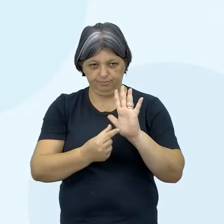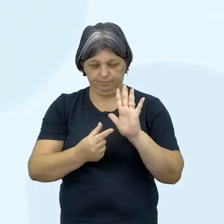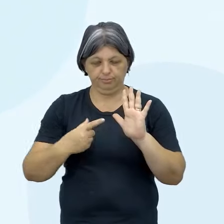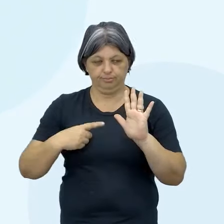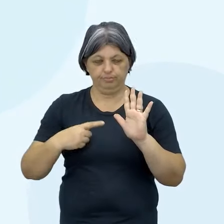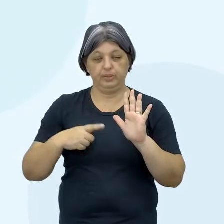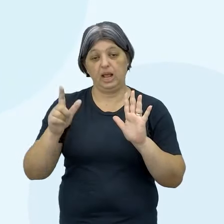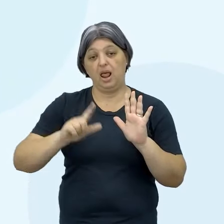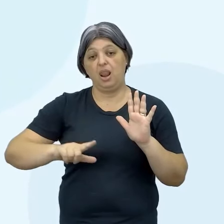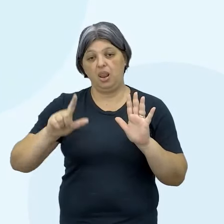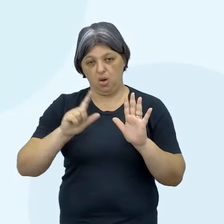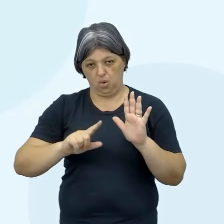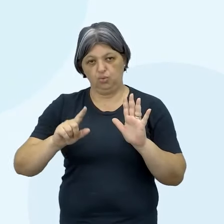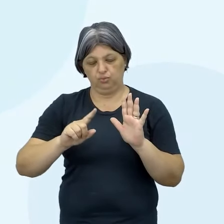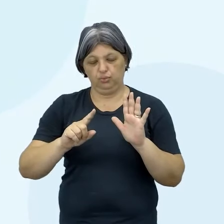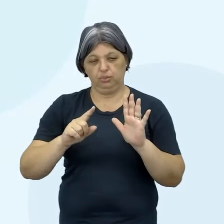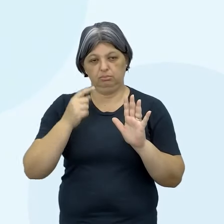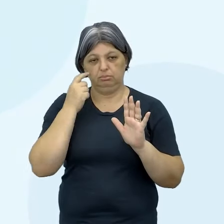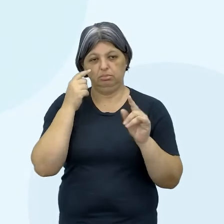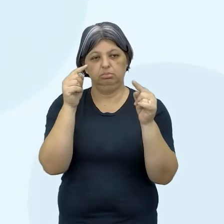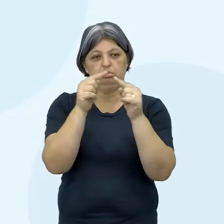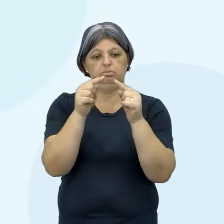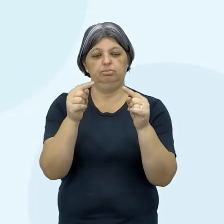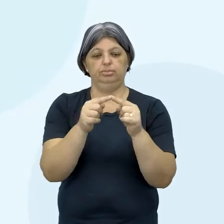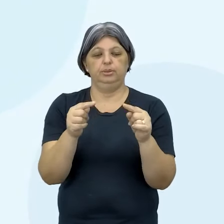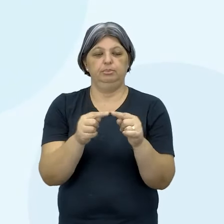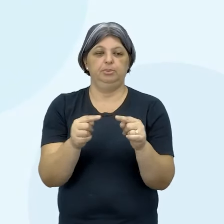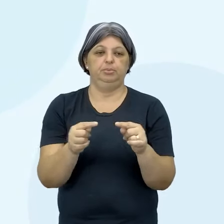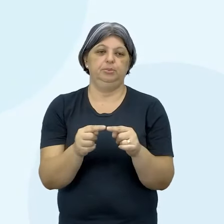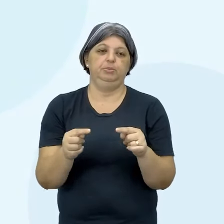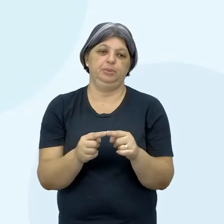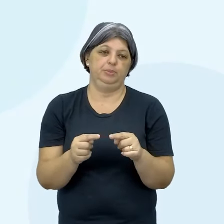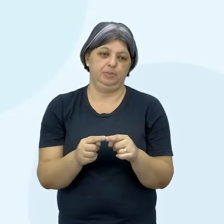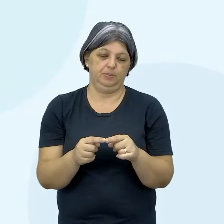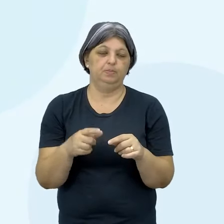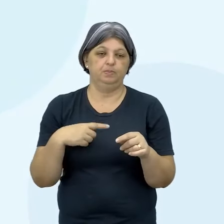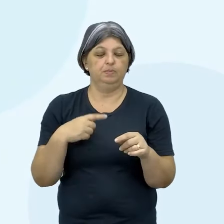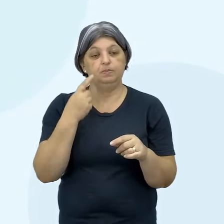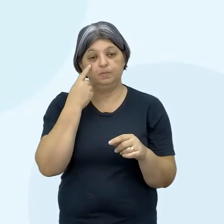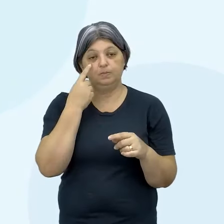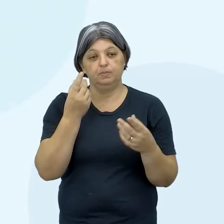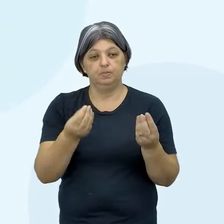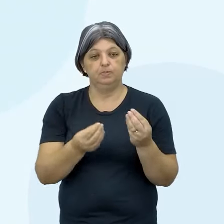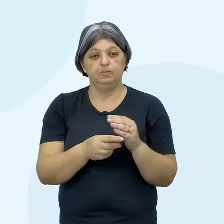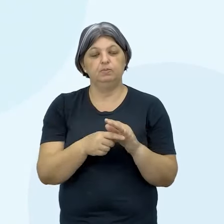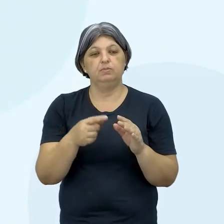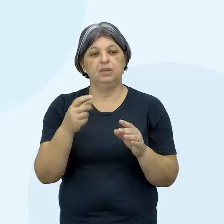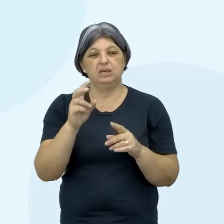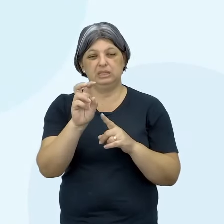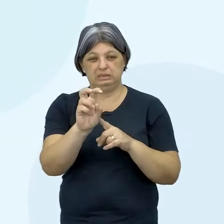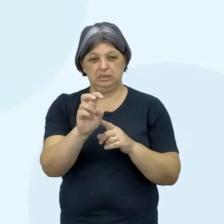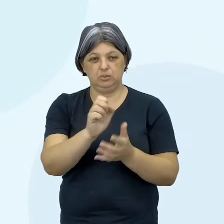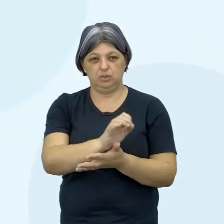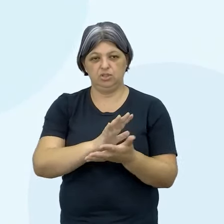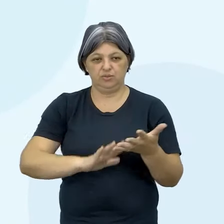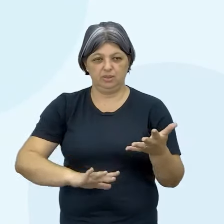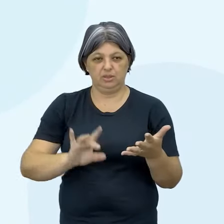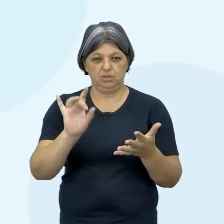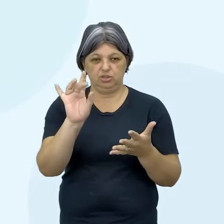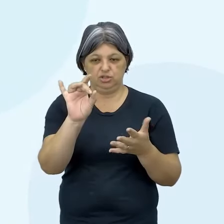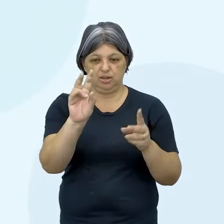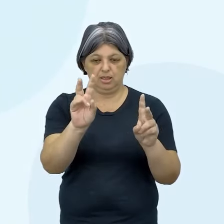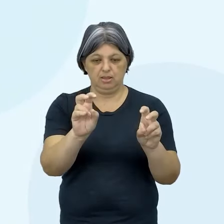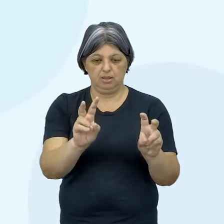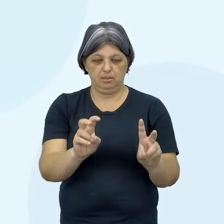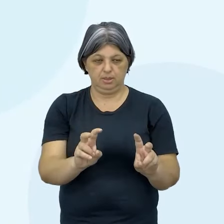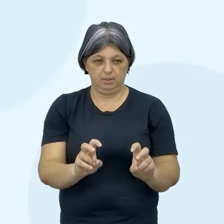uma lógica, digamos assim, no vertical. No vertical, a gente consegue ver as 5 atividades por componente. Então,